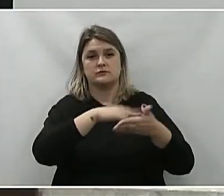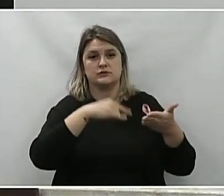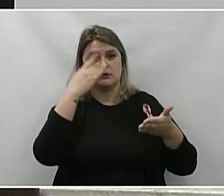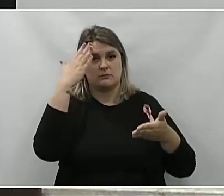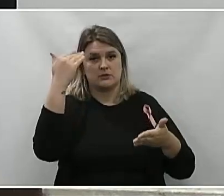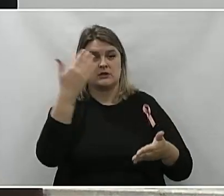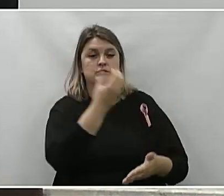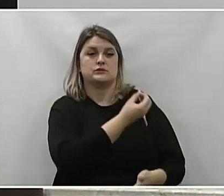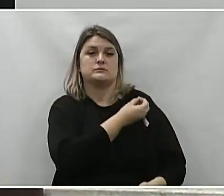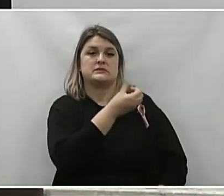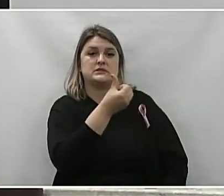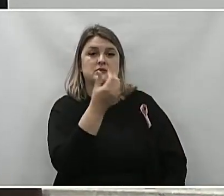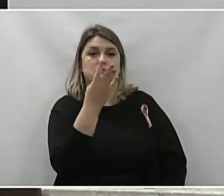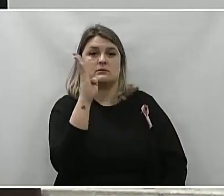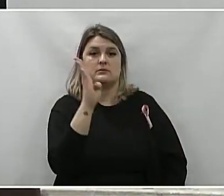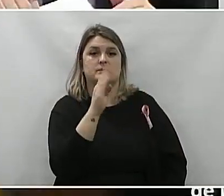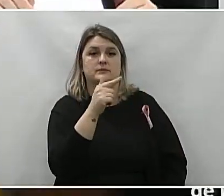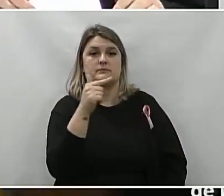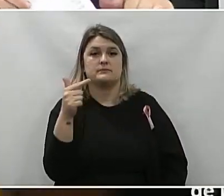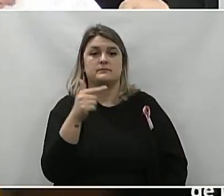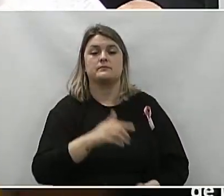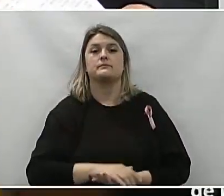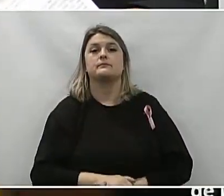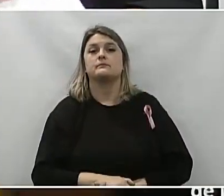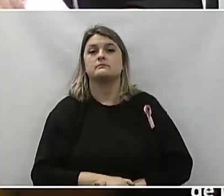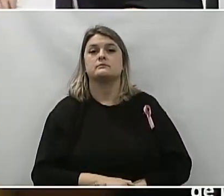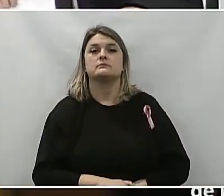64 de 2022